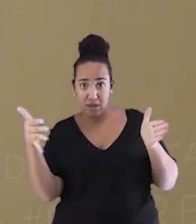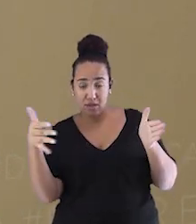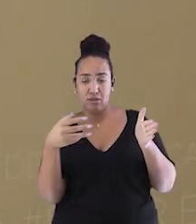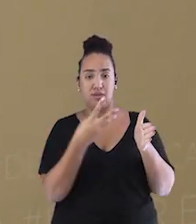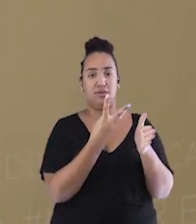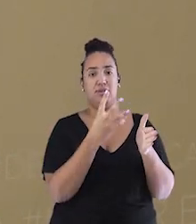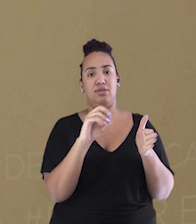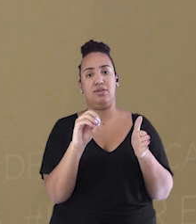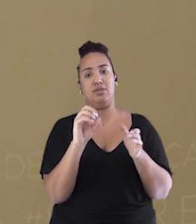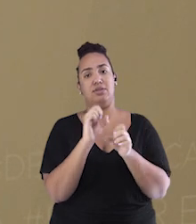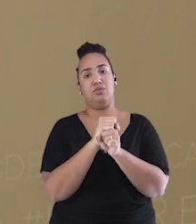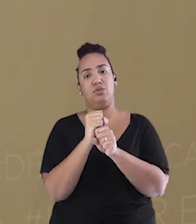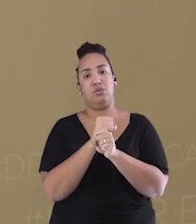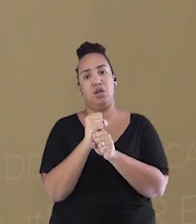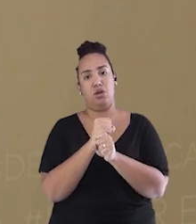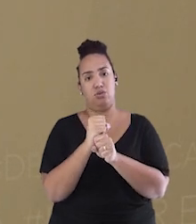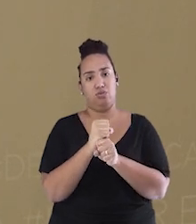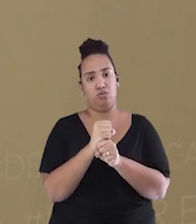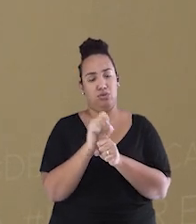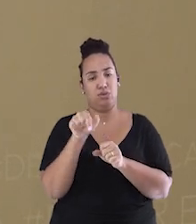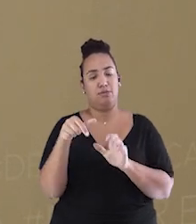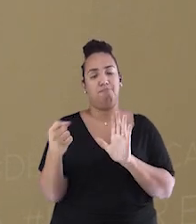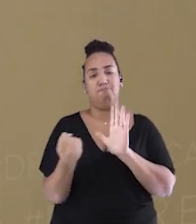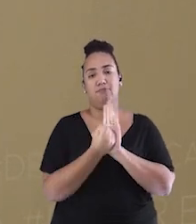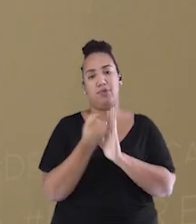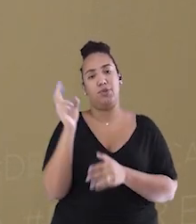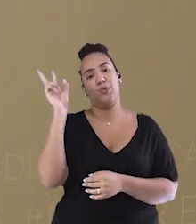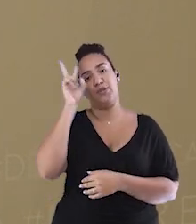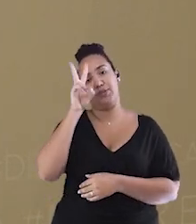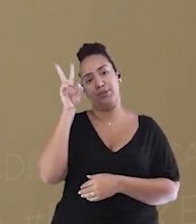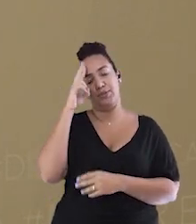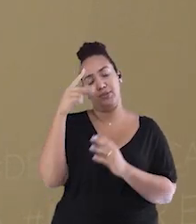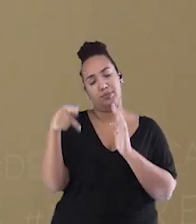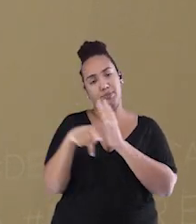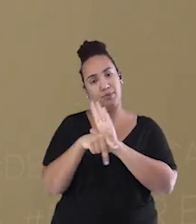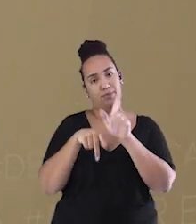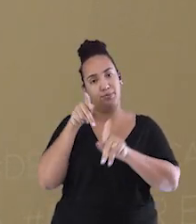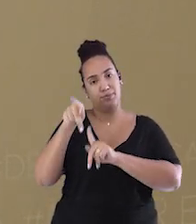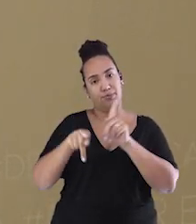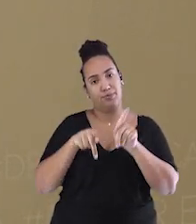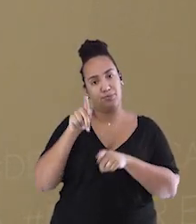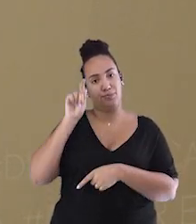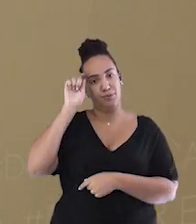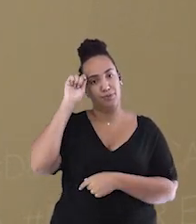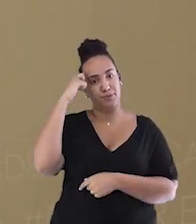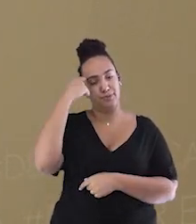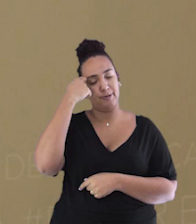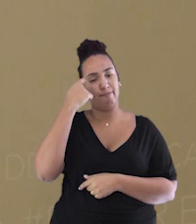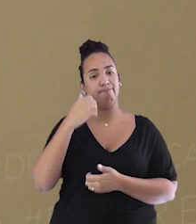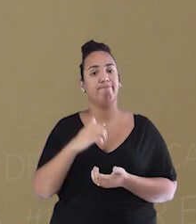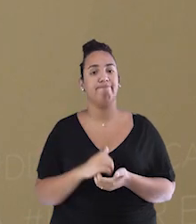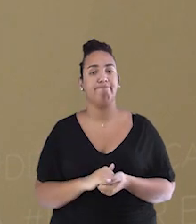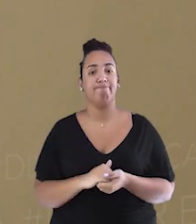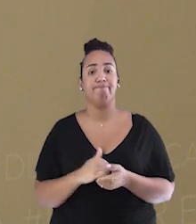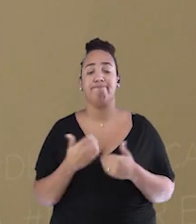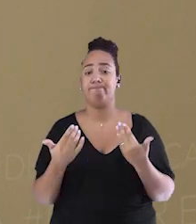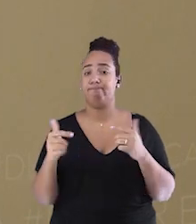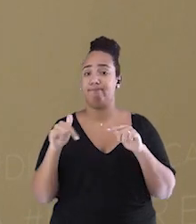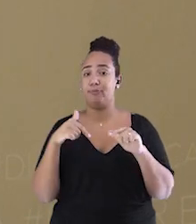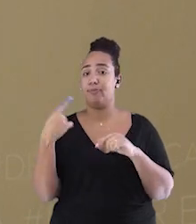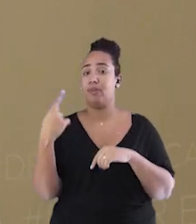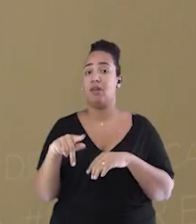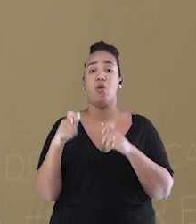no Brasil e marcou negativamente a história desse povo. O trabalho deles acontecia